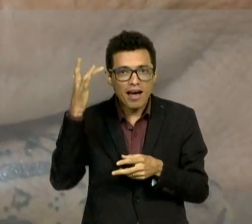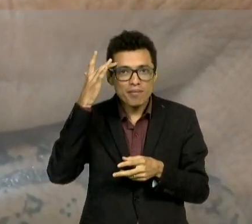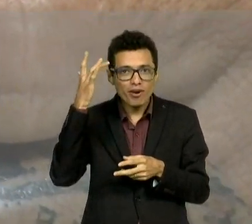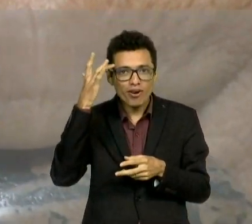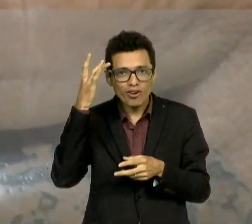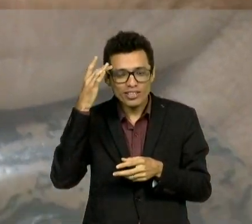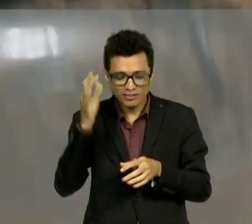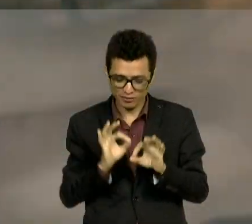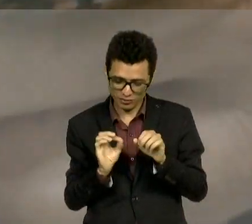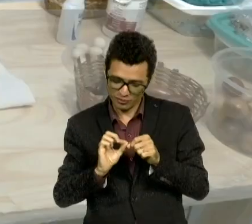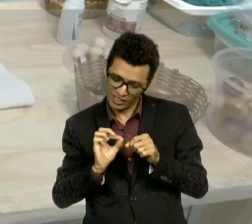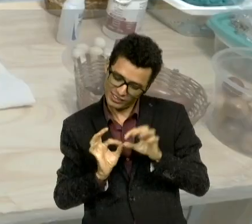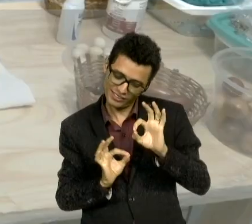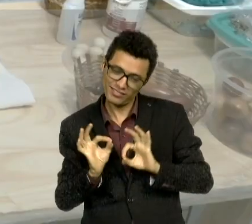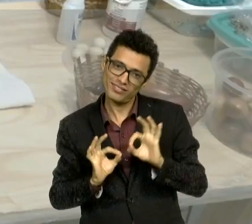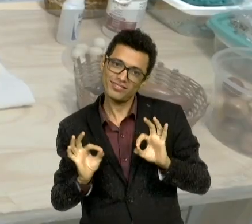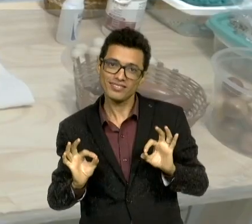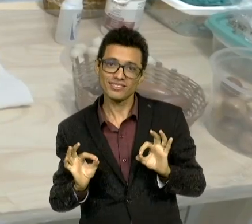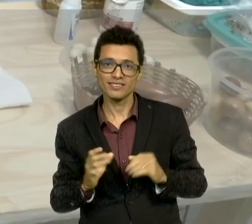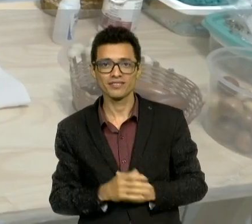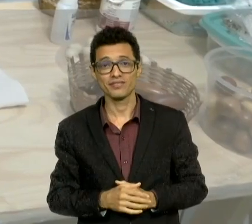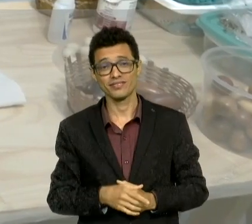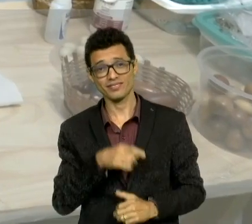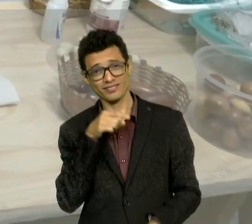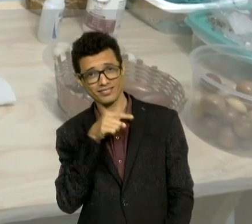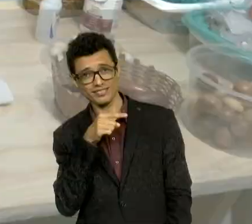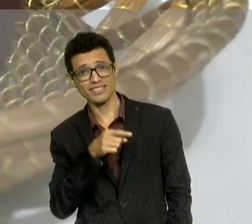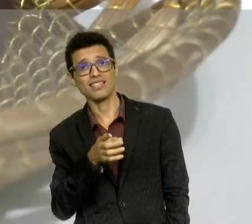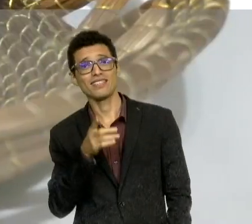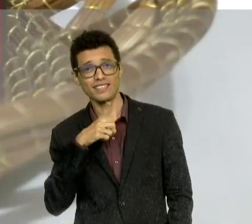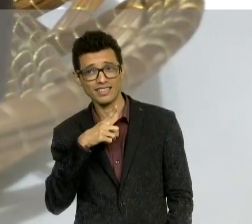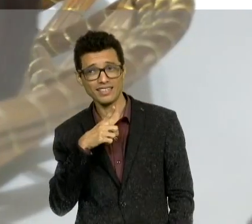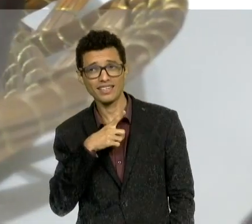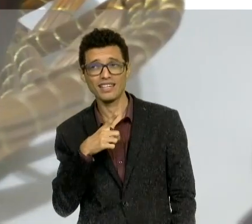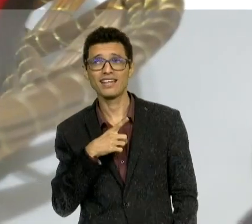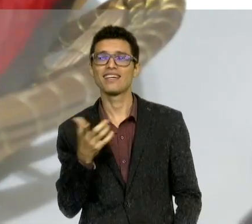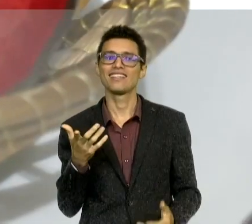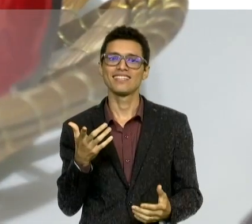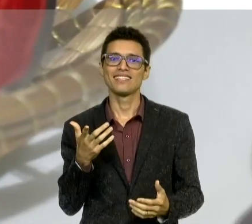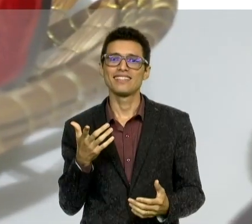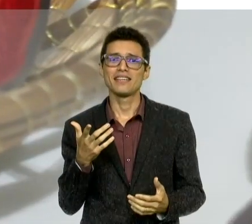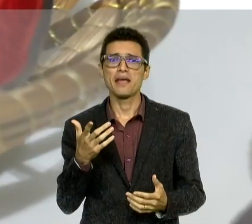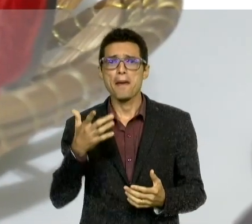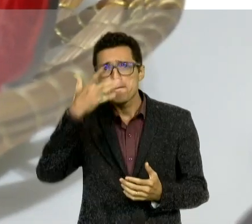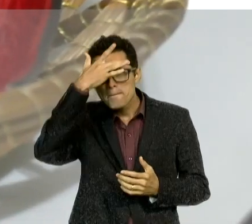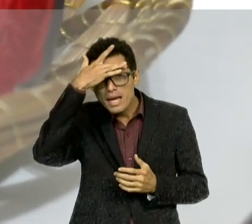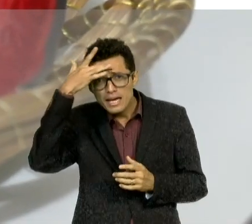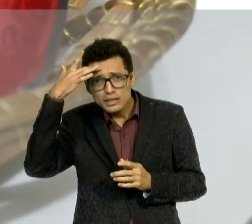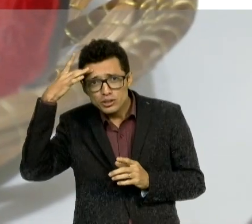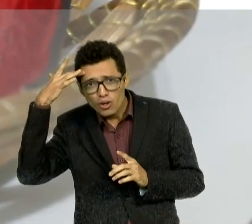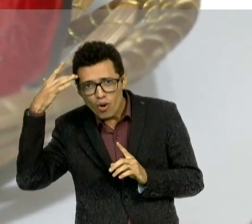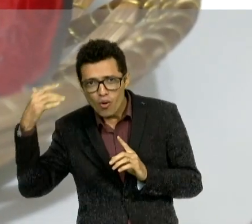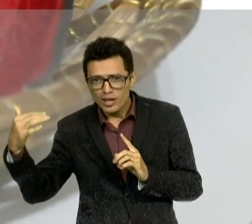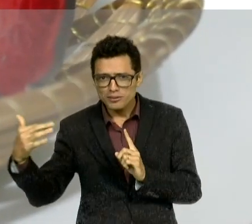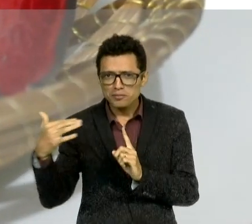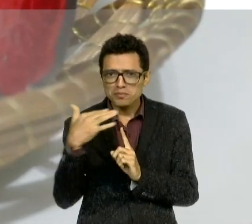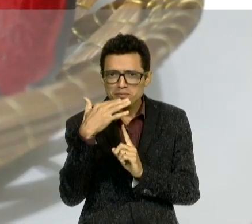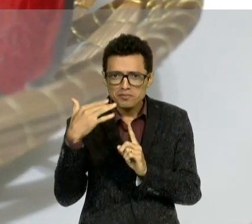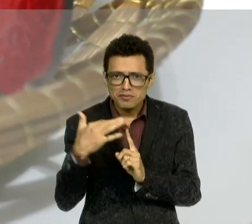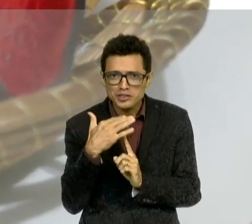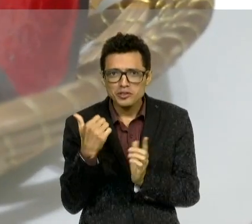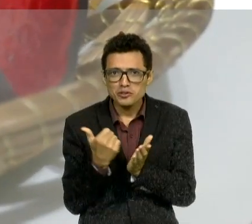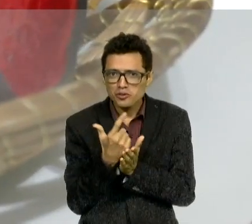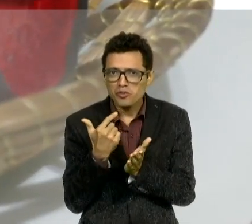pelo talento e criatividade, Lenilda tem conquistado admiradores em todo o Maranhão com a produção artesanal de peças únicas